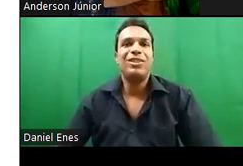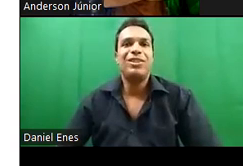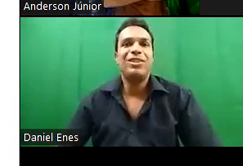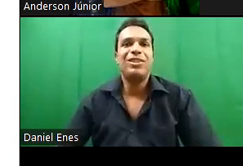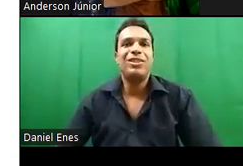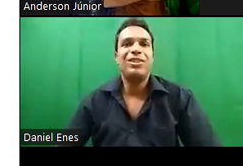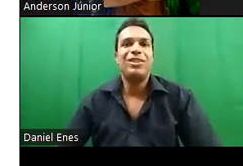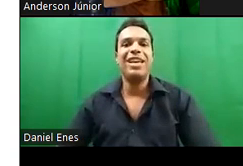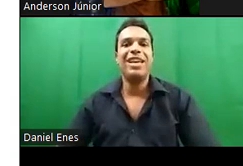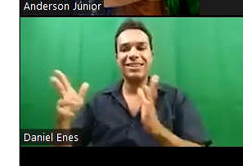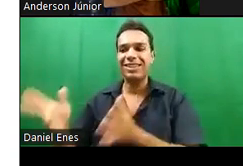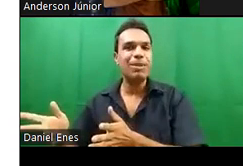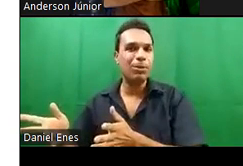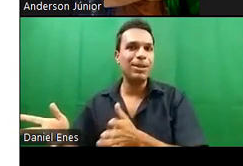tem